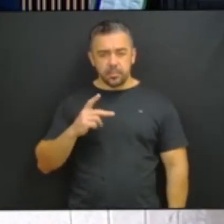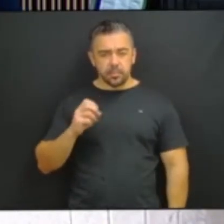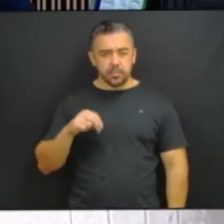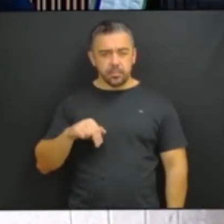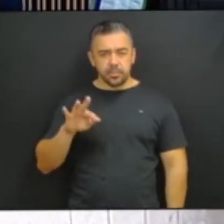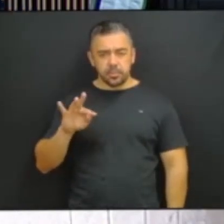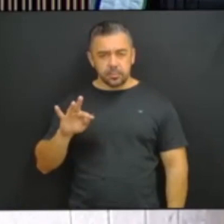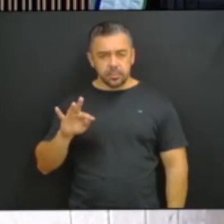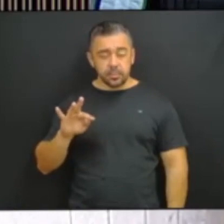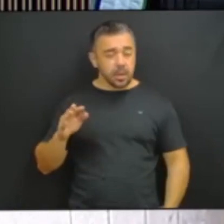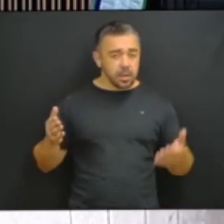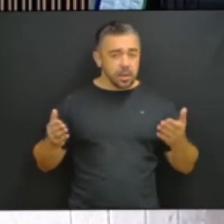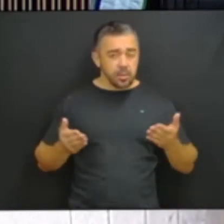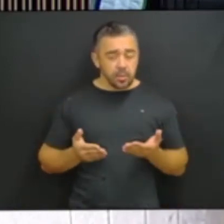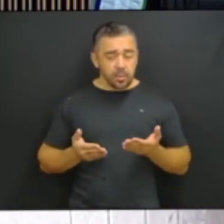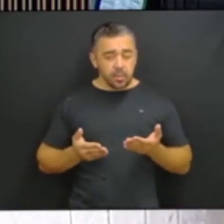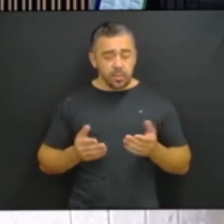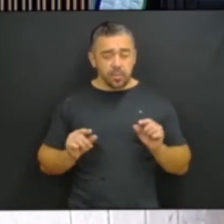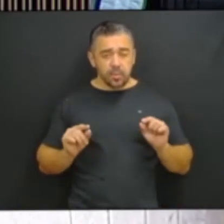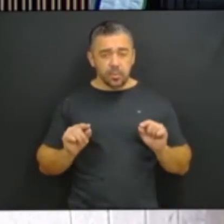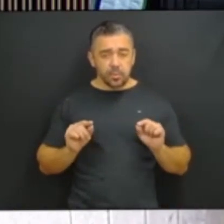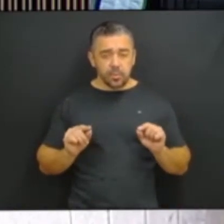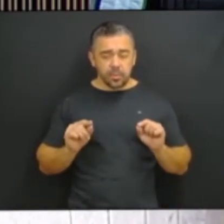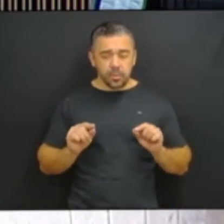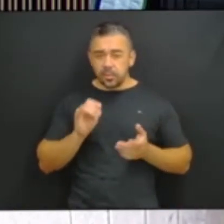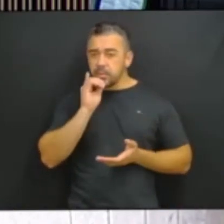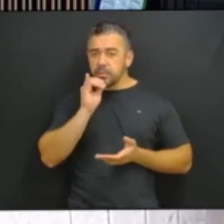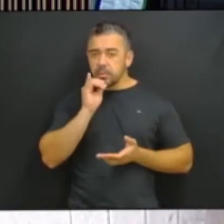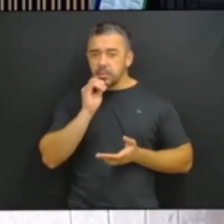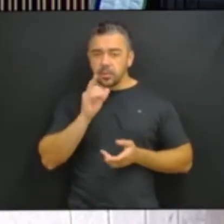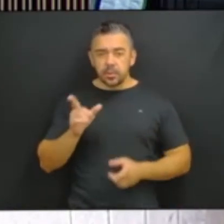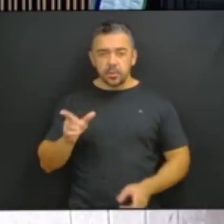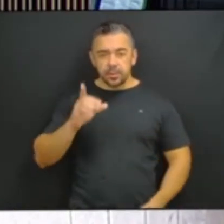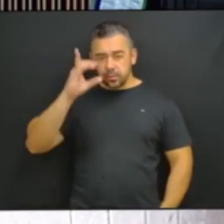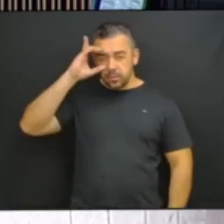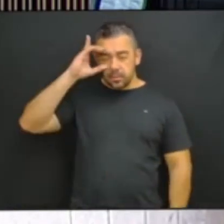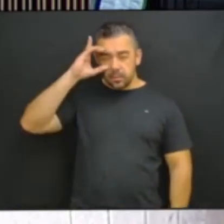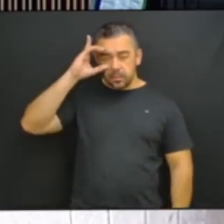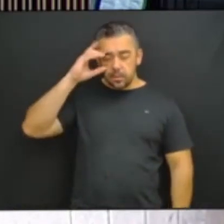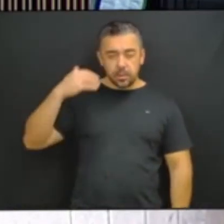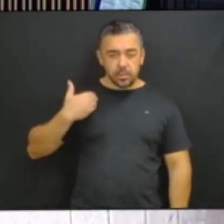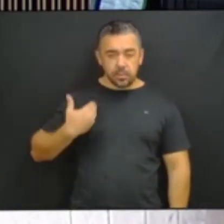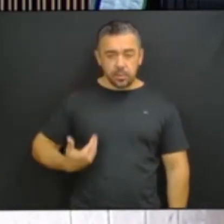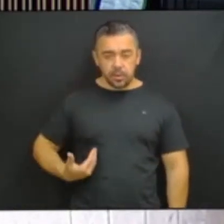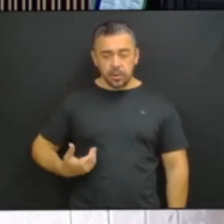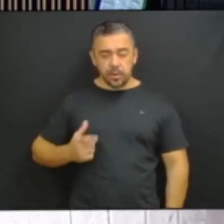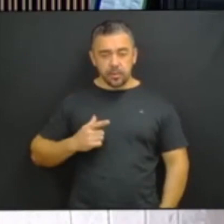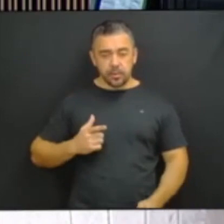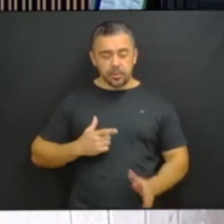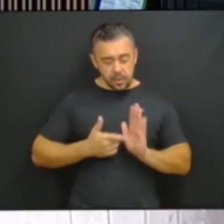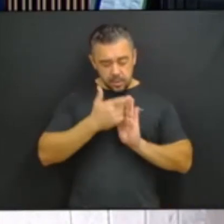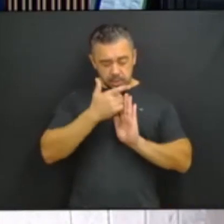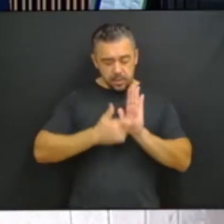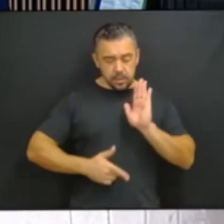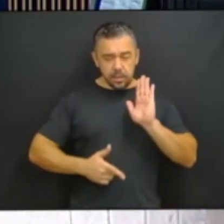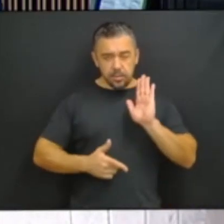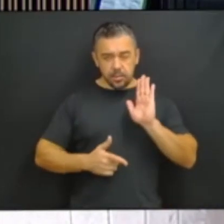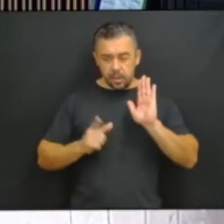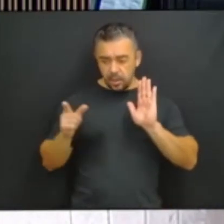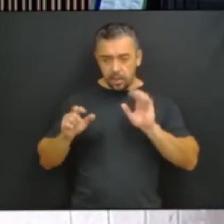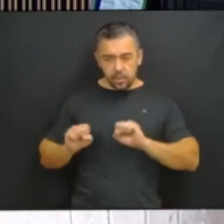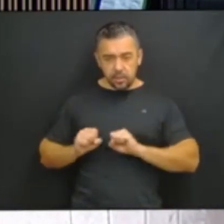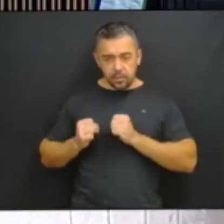agora quando o delta moralidade cai na ficha limpa que tanto defendia